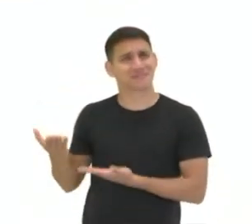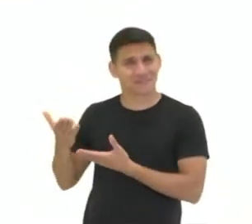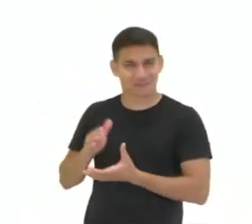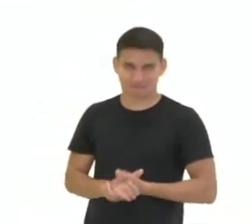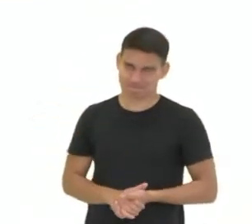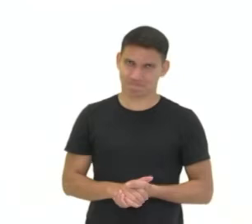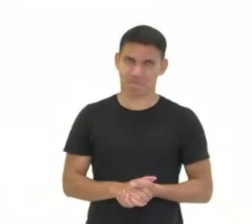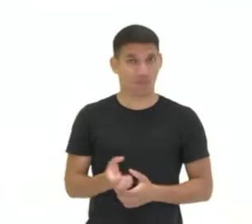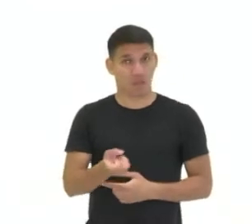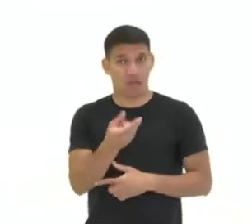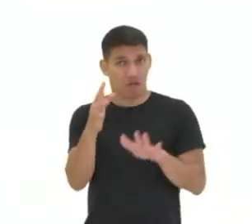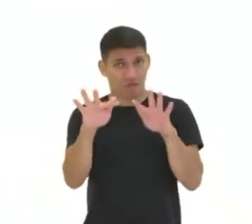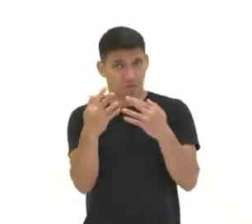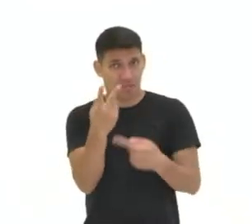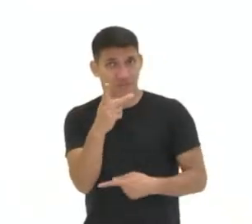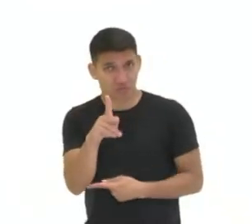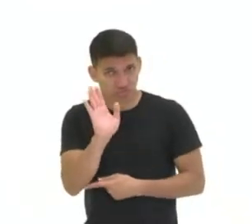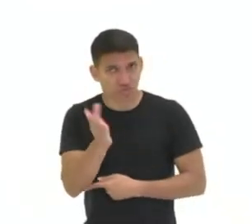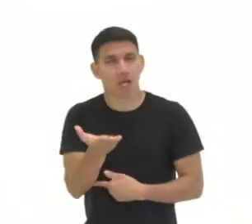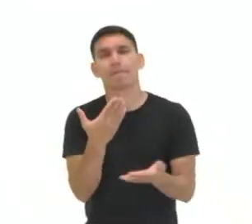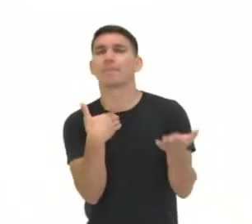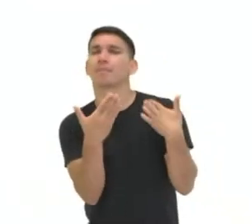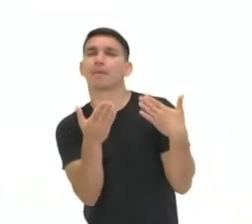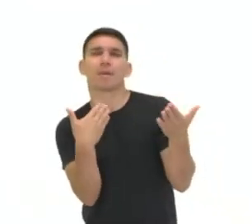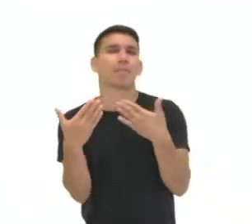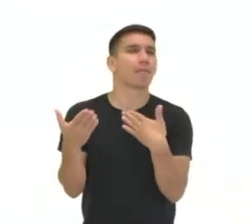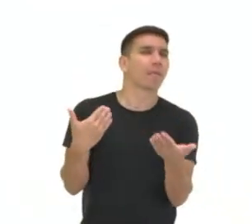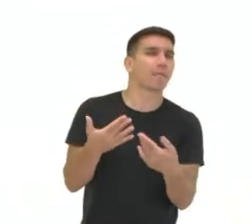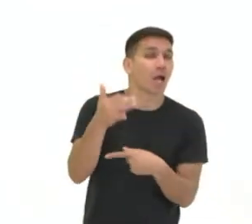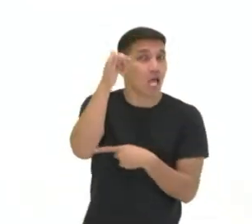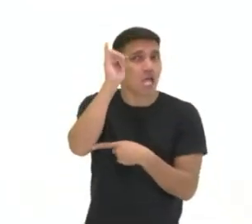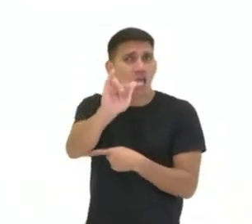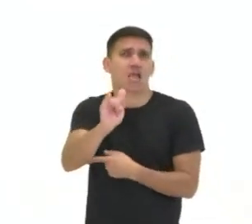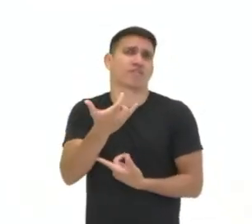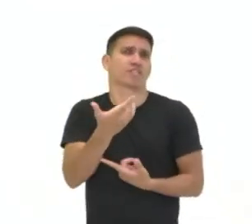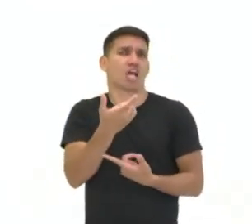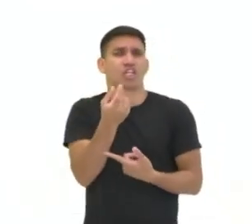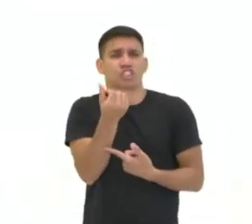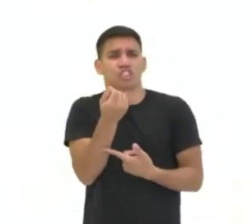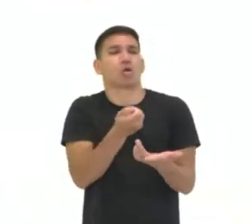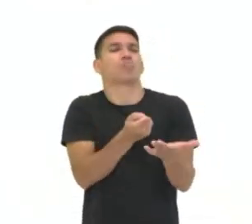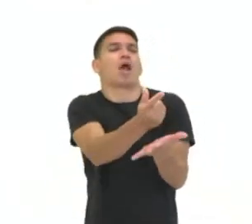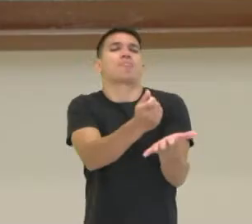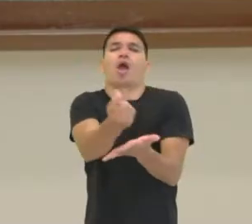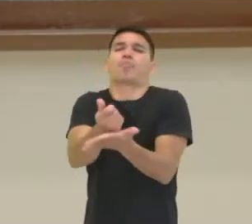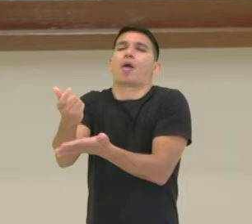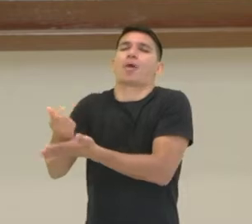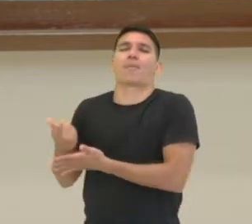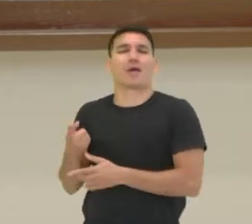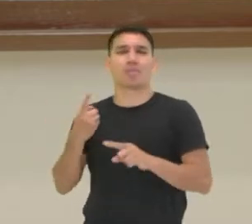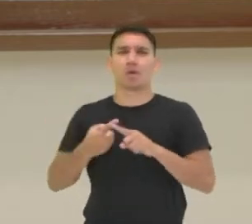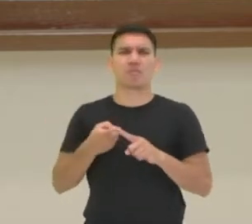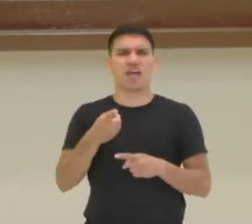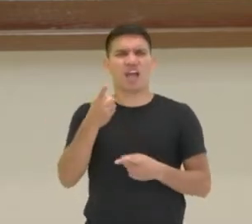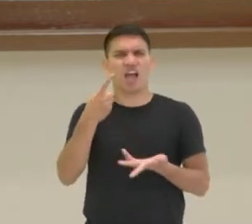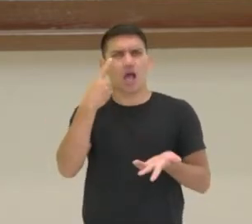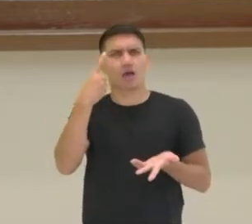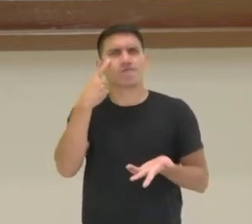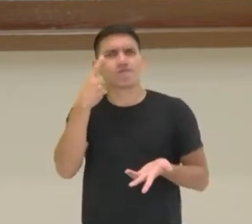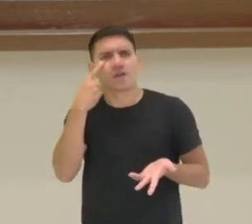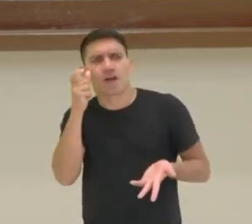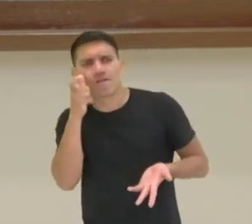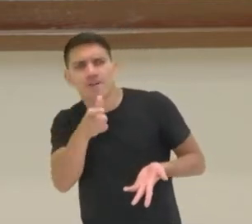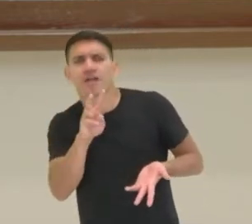sua família já conversou com você sobre a importância de não gastar dinheiro por impulso? E aí, o que será que significa gastar dinheiro